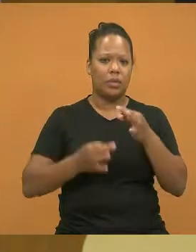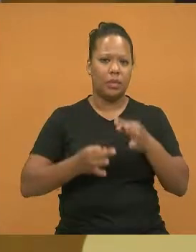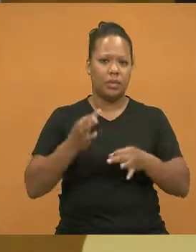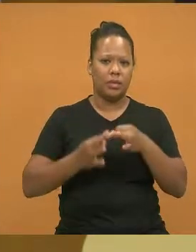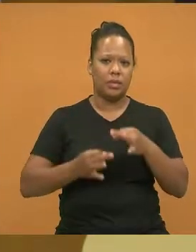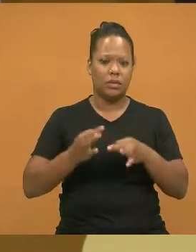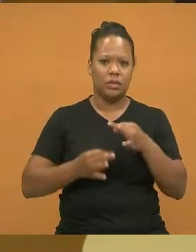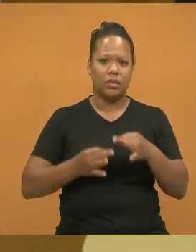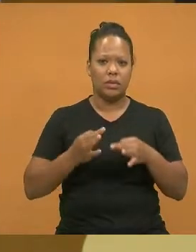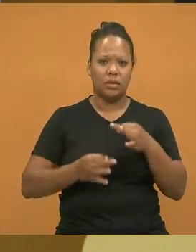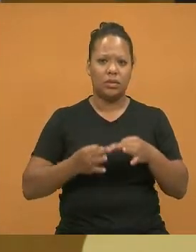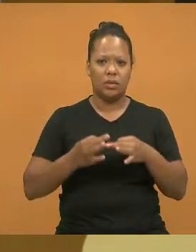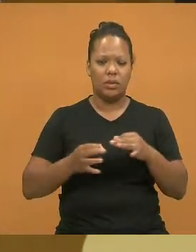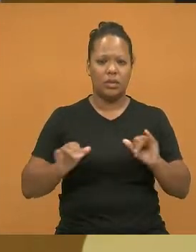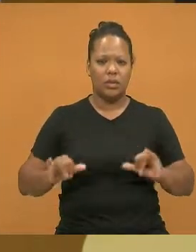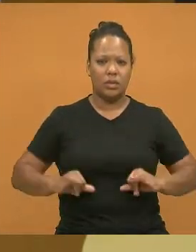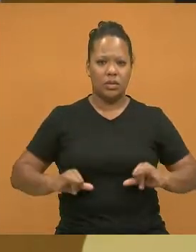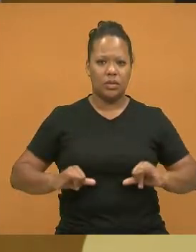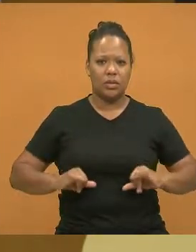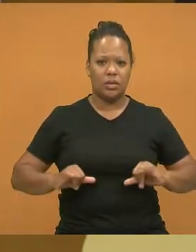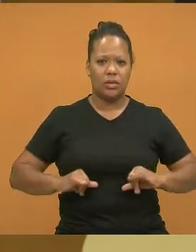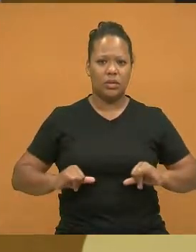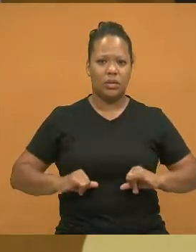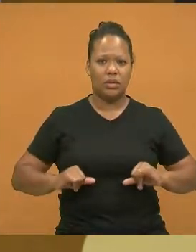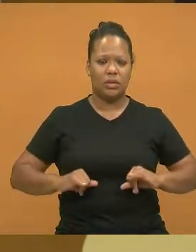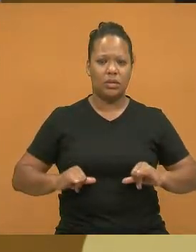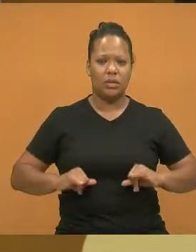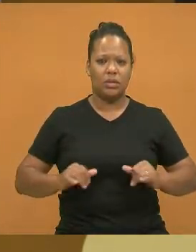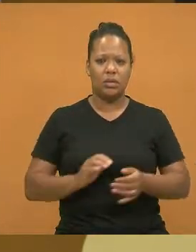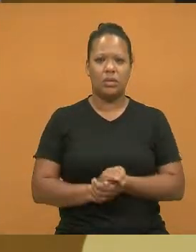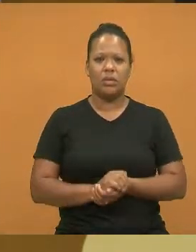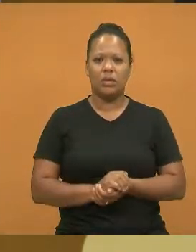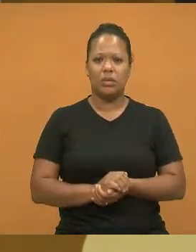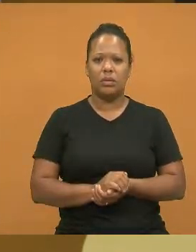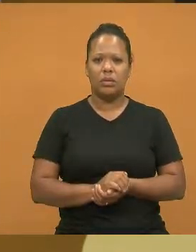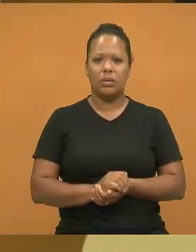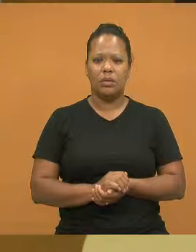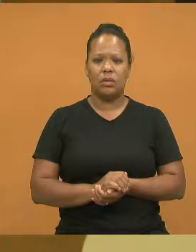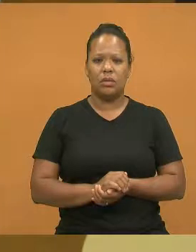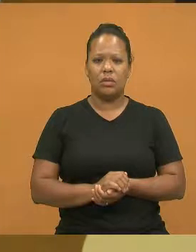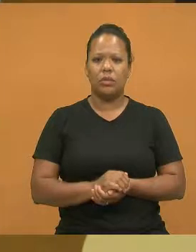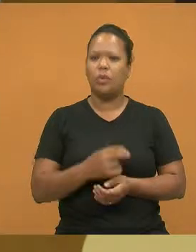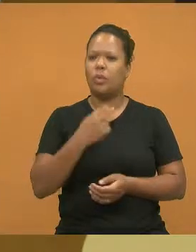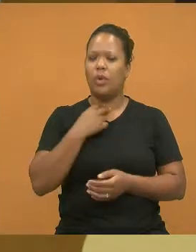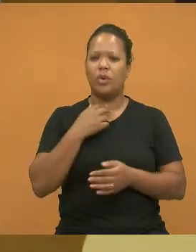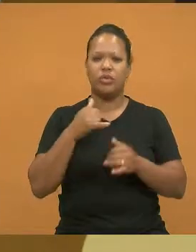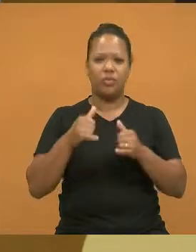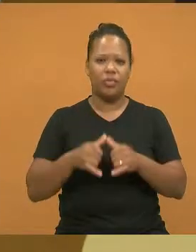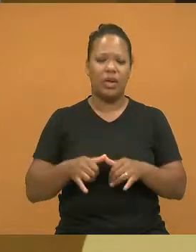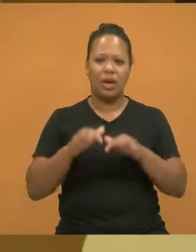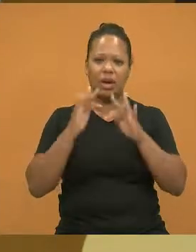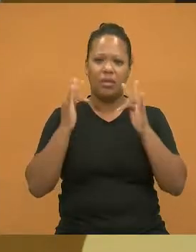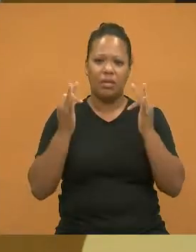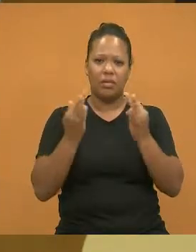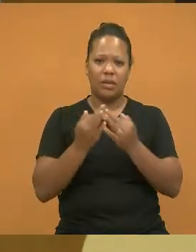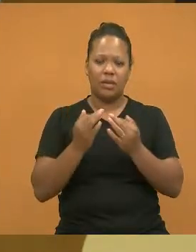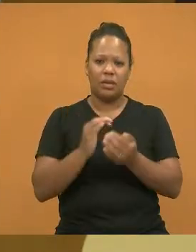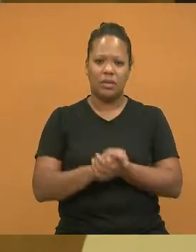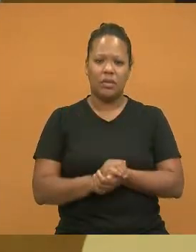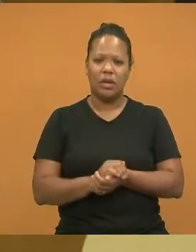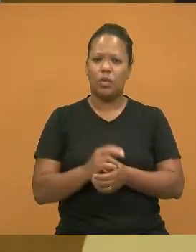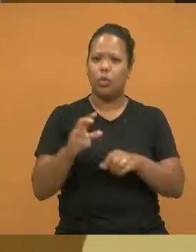por sofrer aí, por não poder ficar aí no cunho familiar e no lugar onde ela deveria